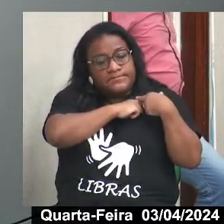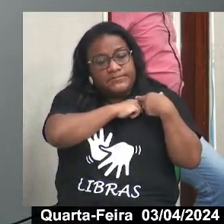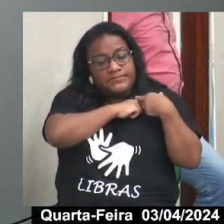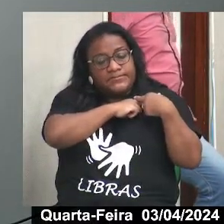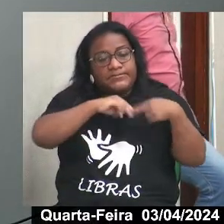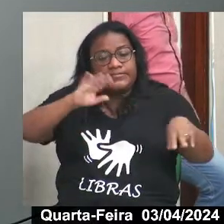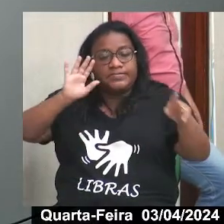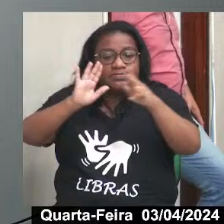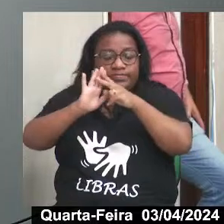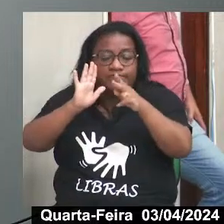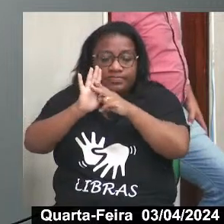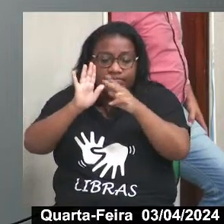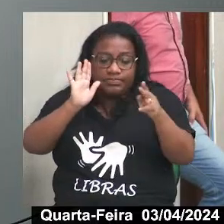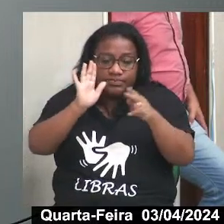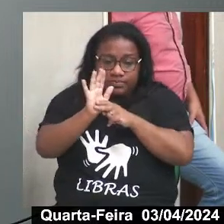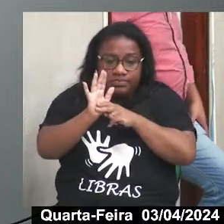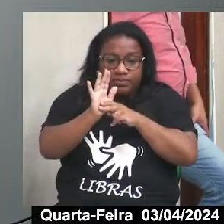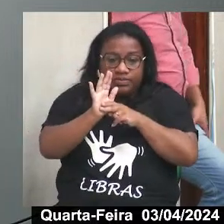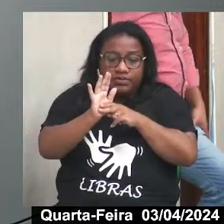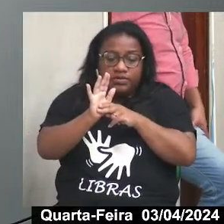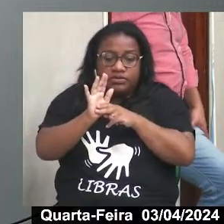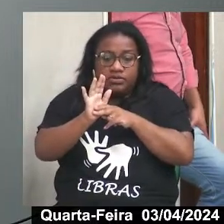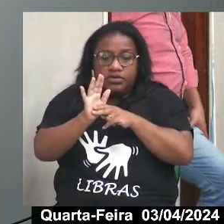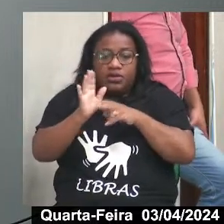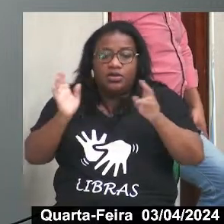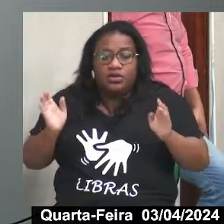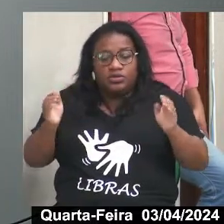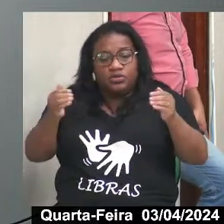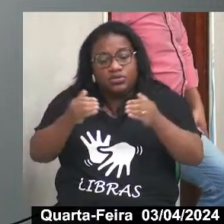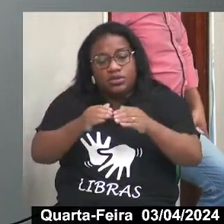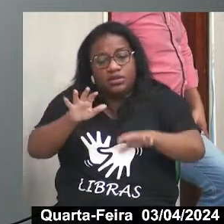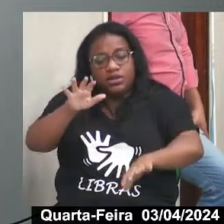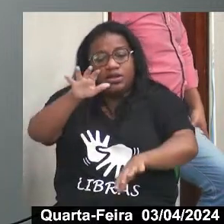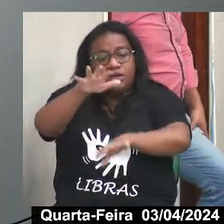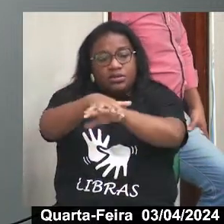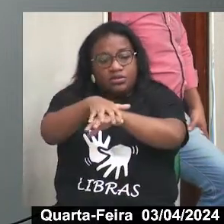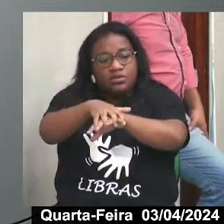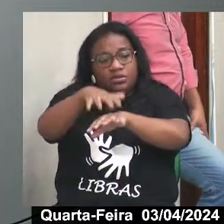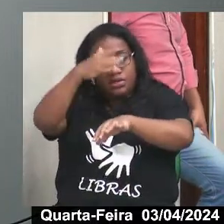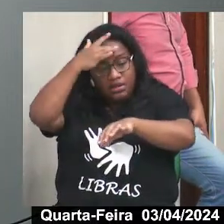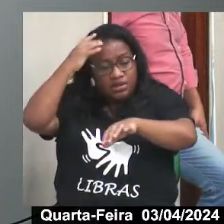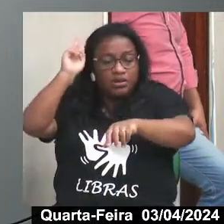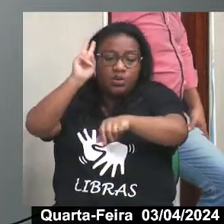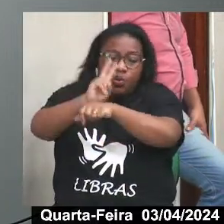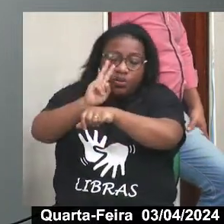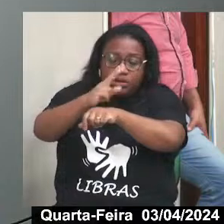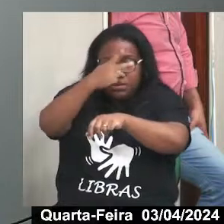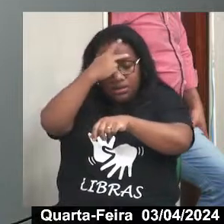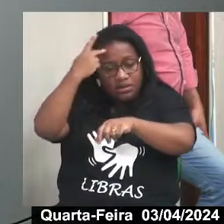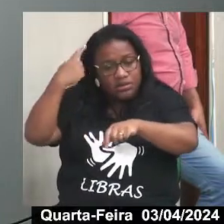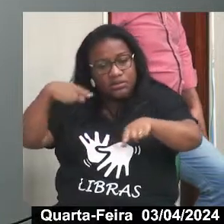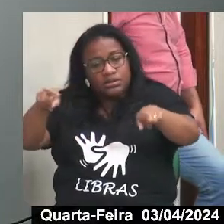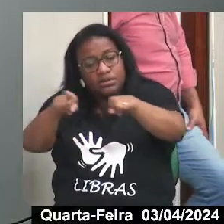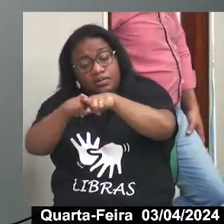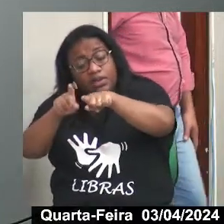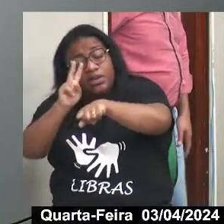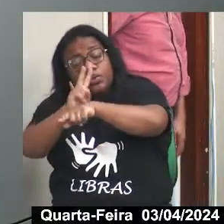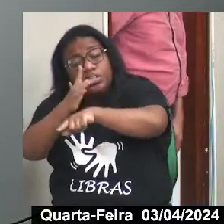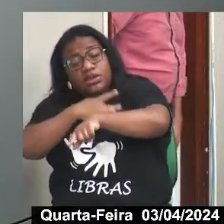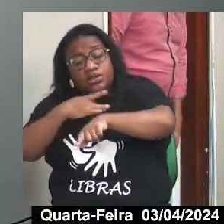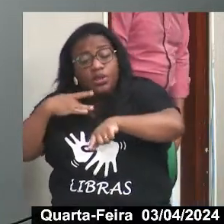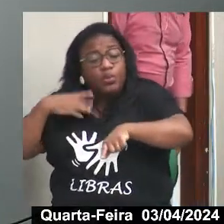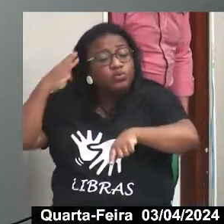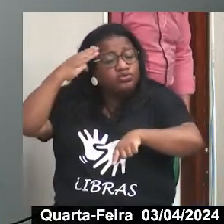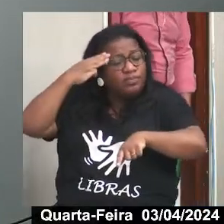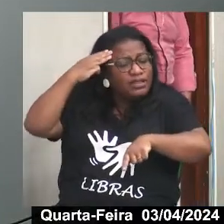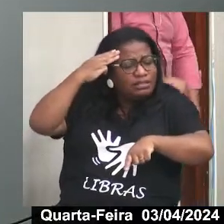Outro projeto também nosso aqui, do nosso Gabinete da Inclusão, é Cuidando de Quem Cuida, que nós também precisamos cuidar